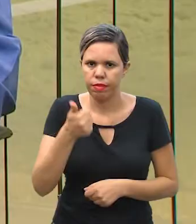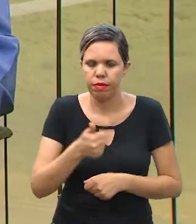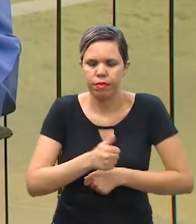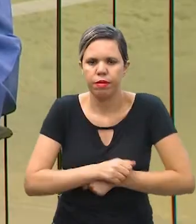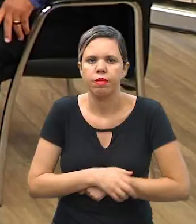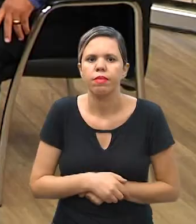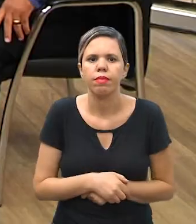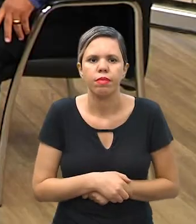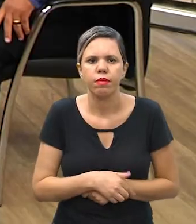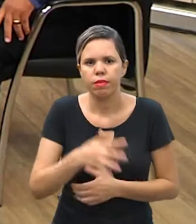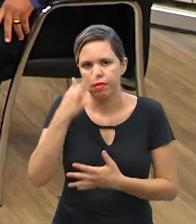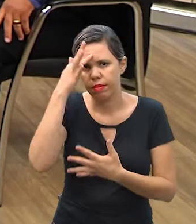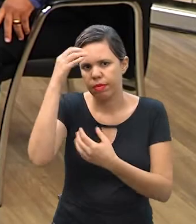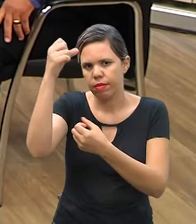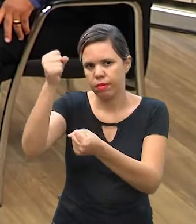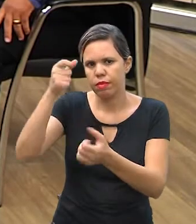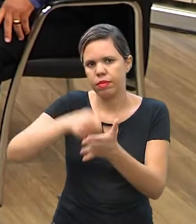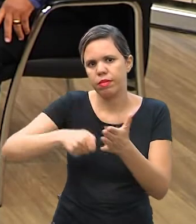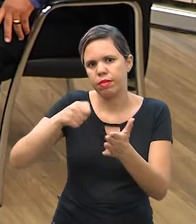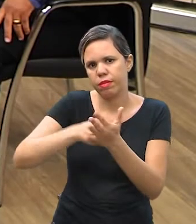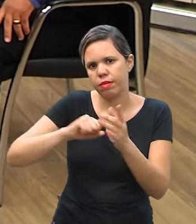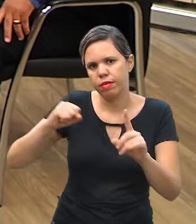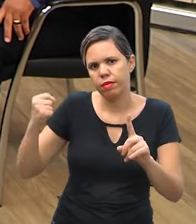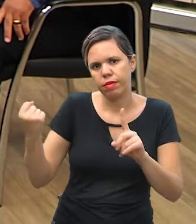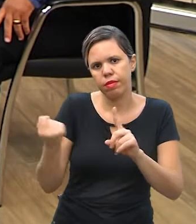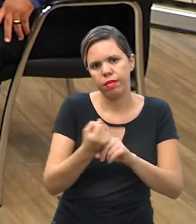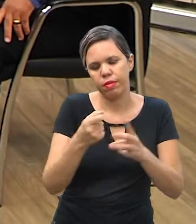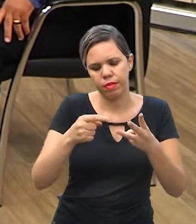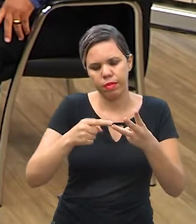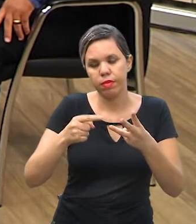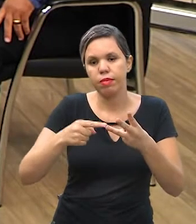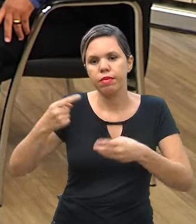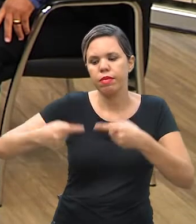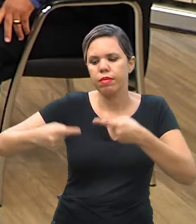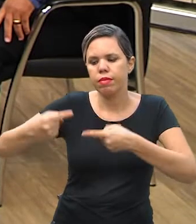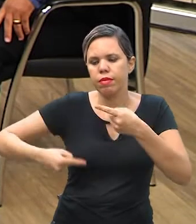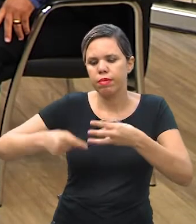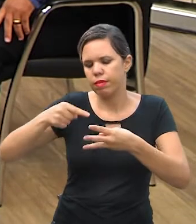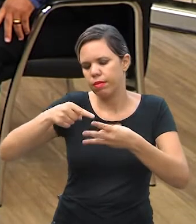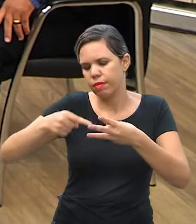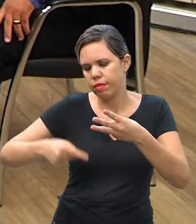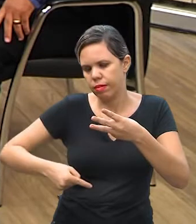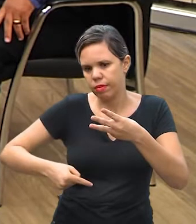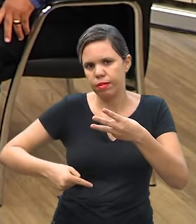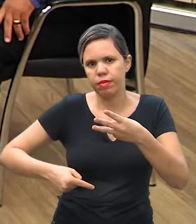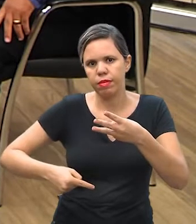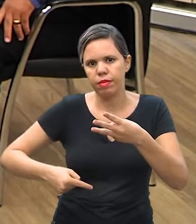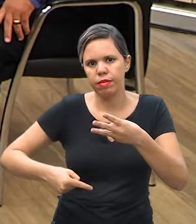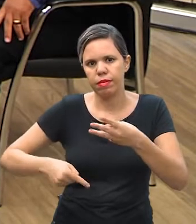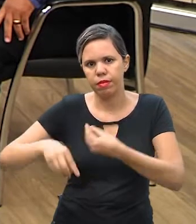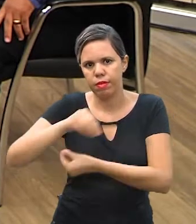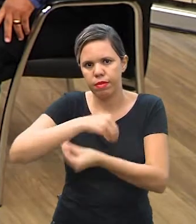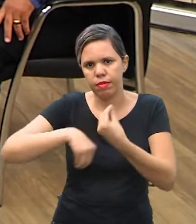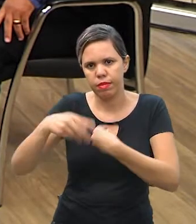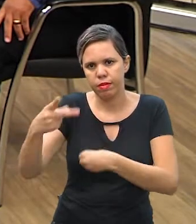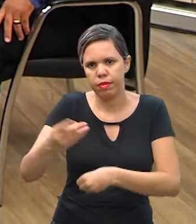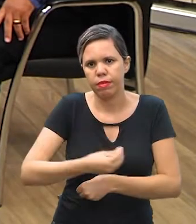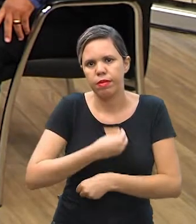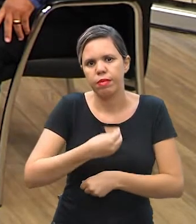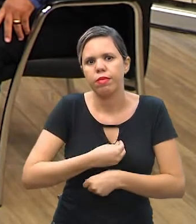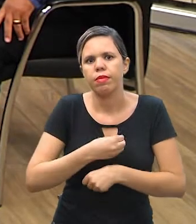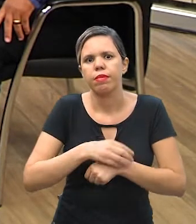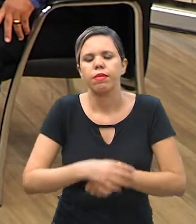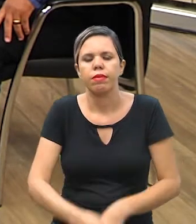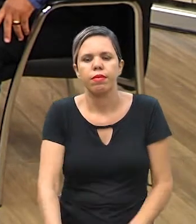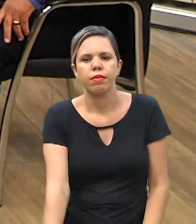bem. Fé, luta social e política. Como é que esses três pilares se misturaram na sua